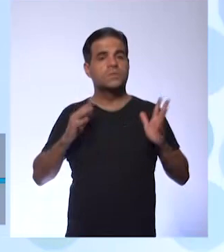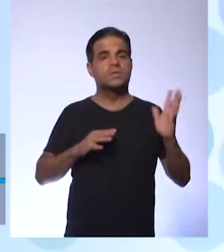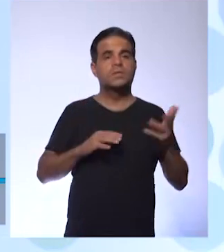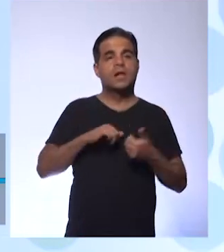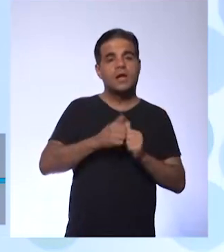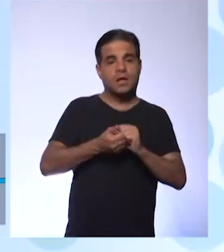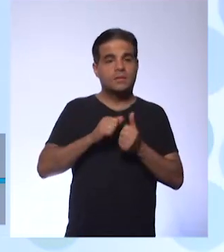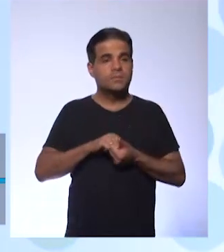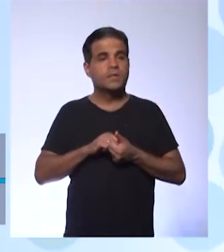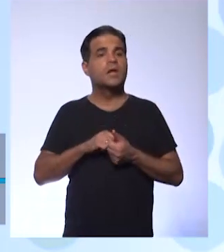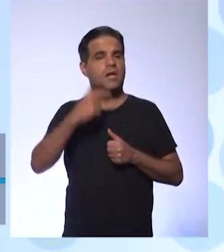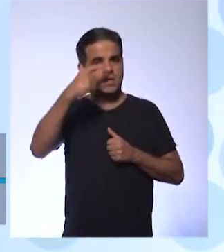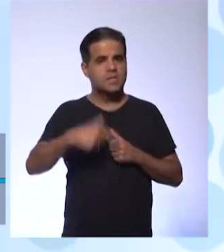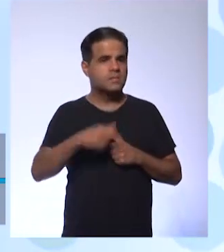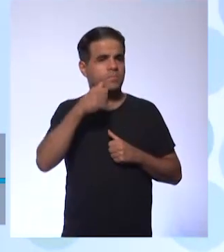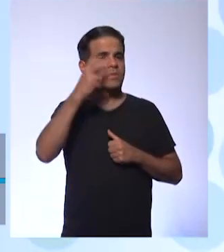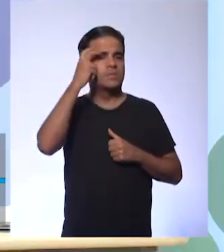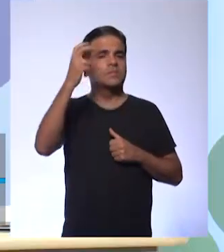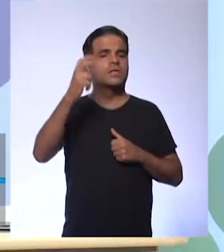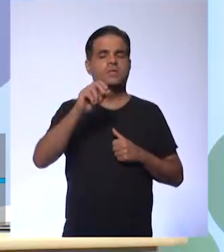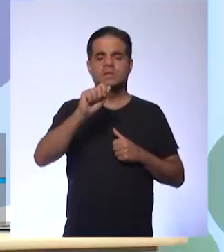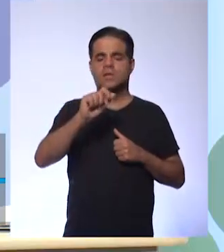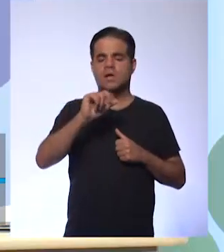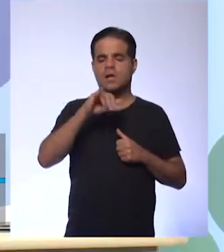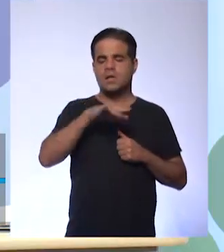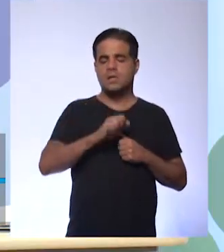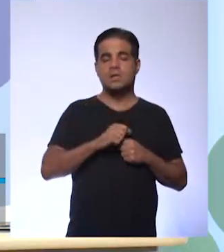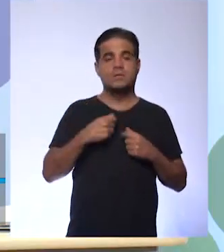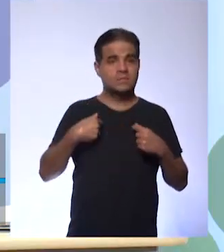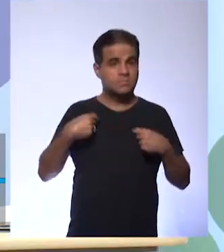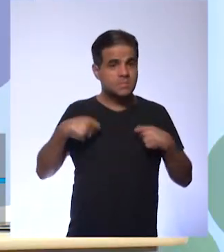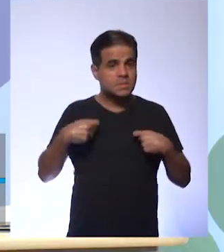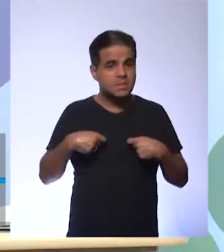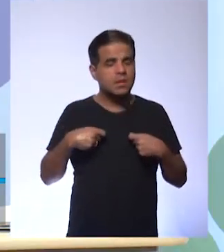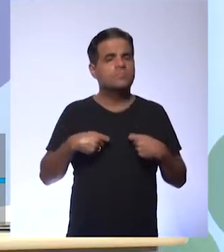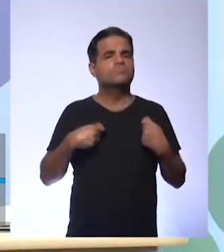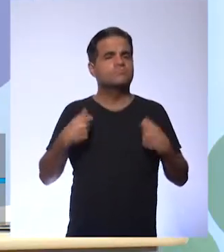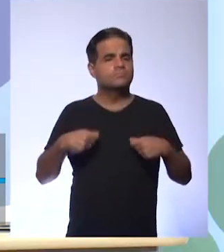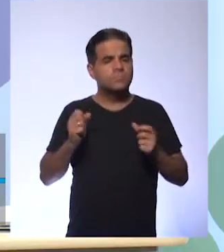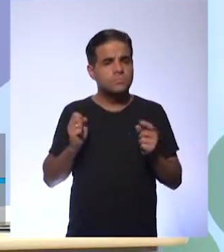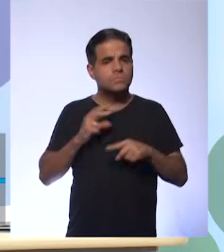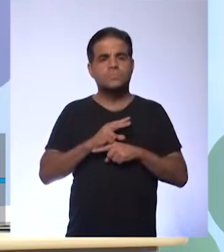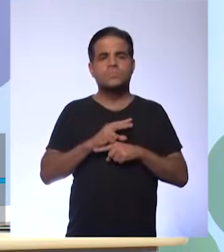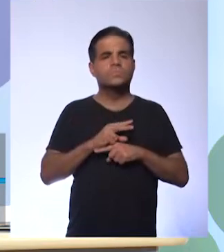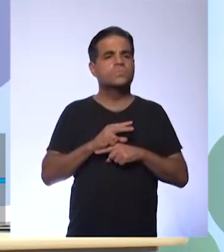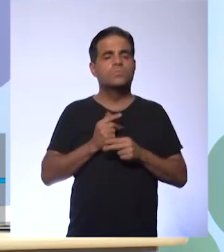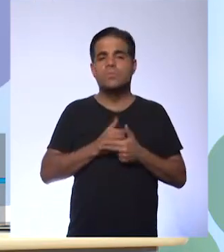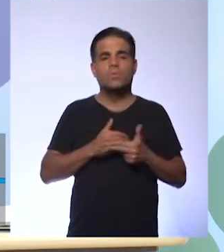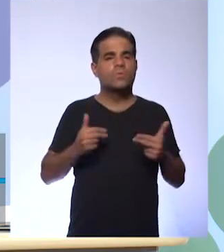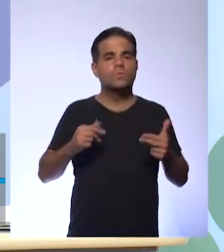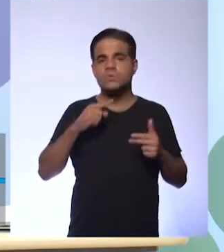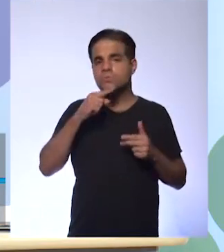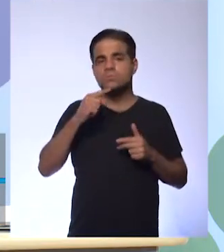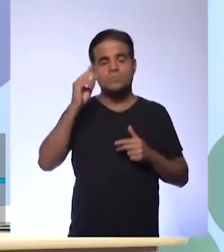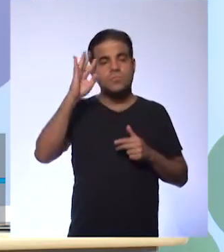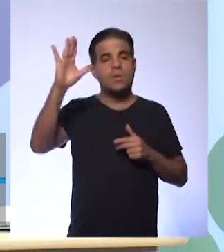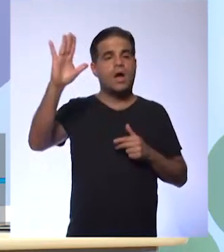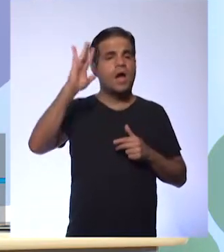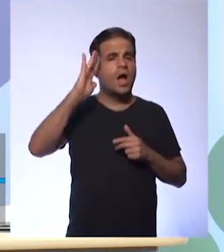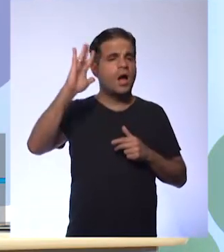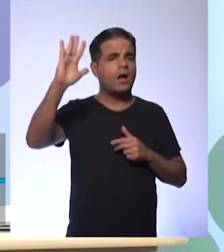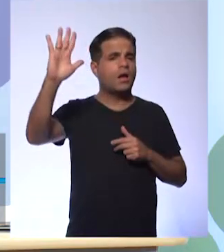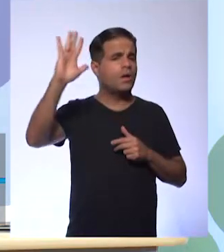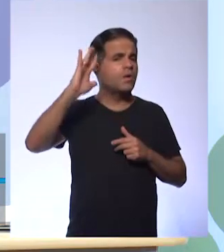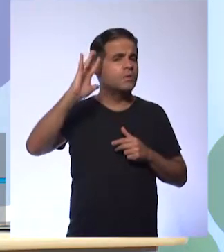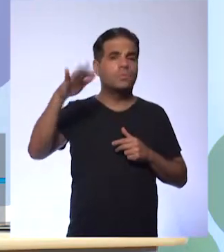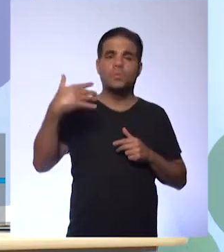se adapta. É essa mulher inteligente. A Aline colocou, porque quando precisamos, podemos nos tornar algo que não imaginávamos. Uau,